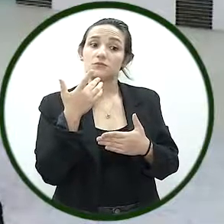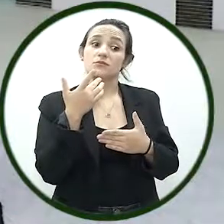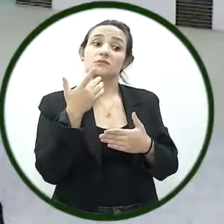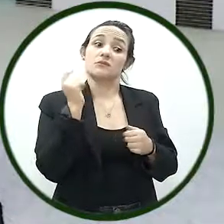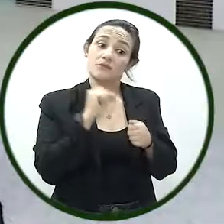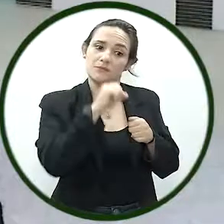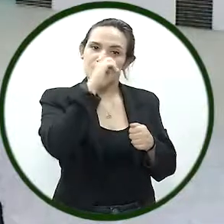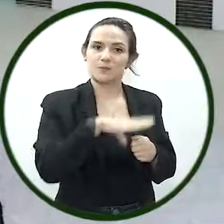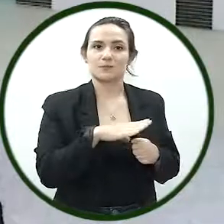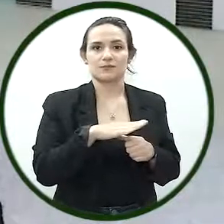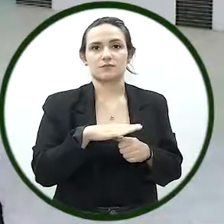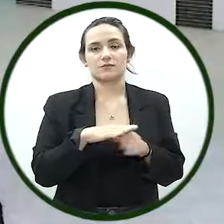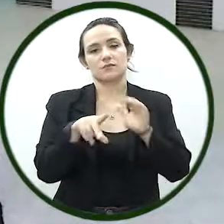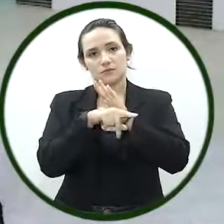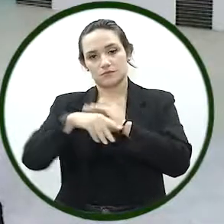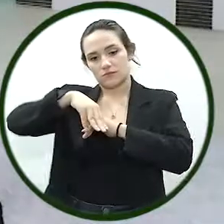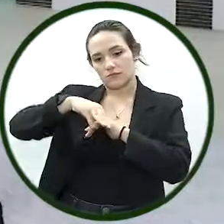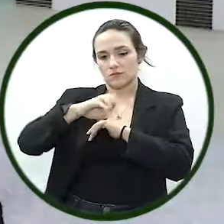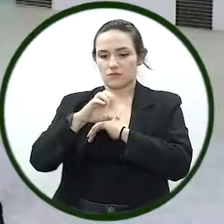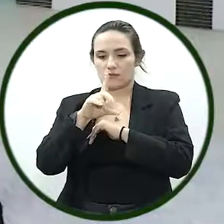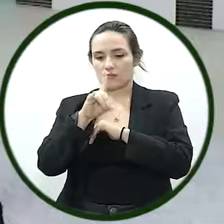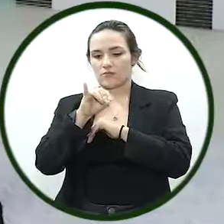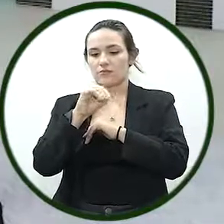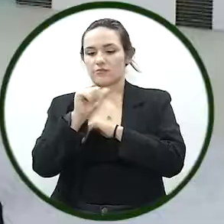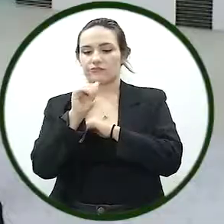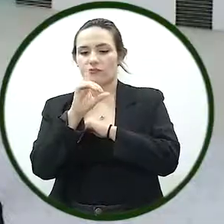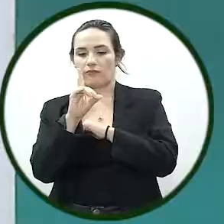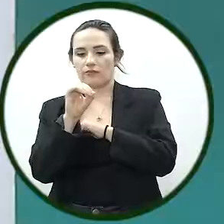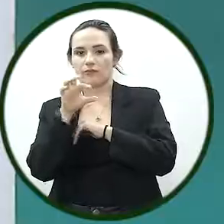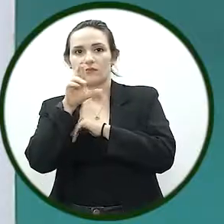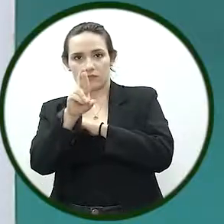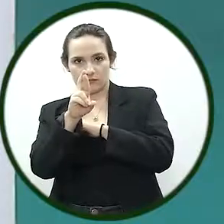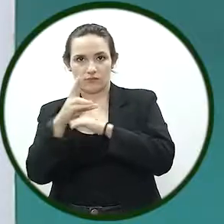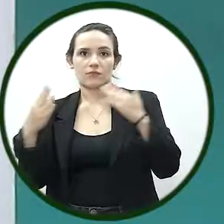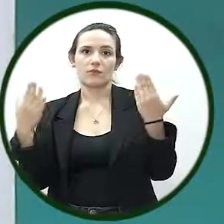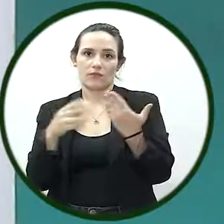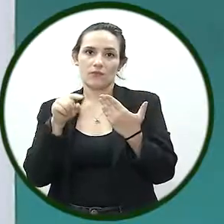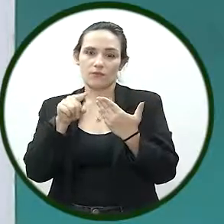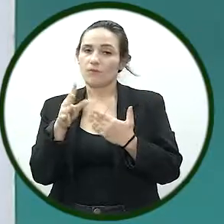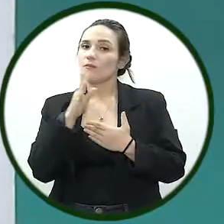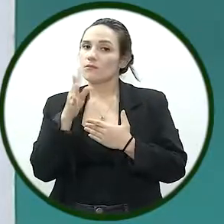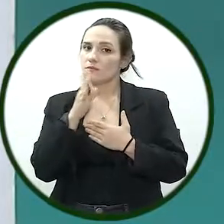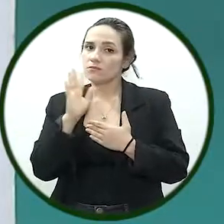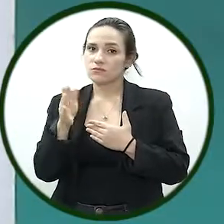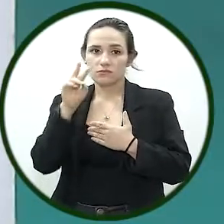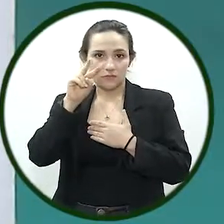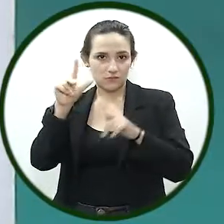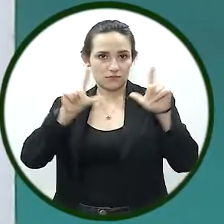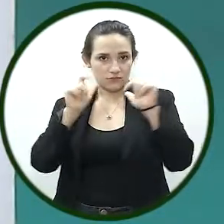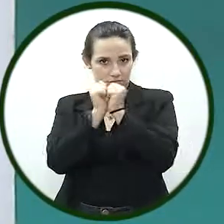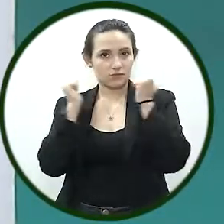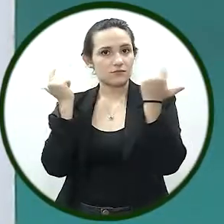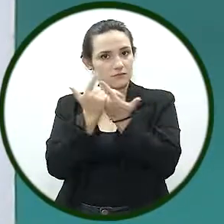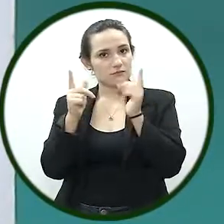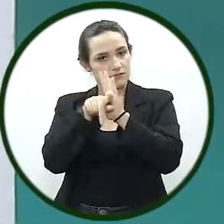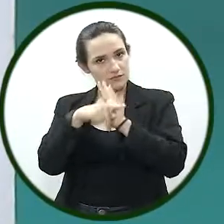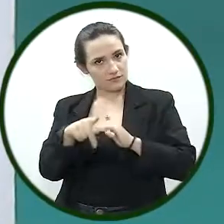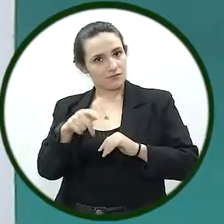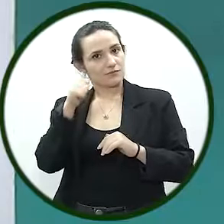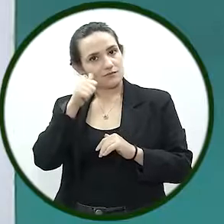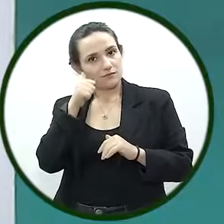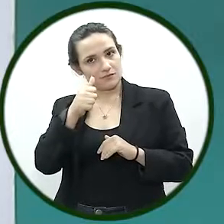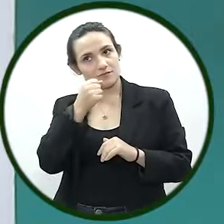interferir nos mediadores psicossociais da violência, que é um conceito que agora você já está mais familiarizado, assistindo a TV Assembleia com a